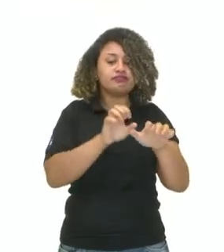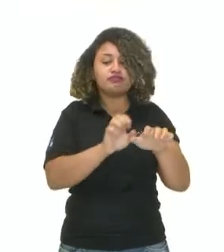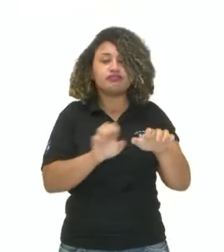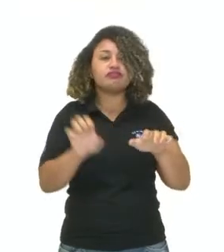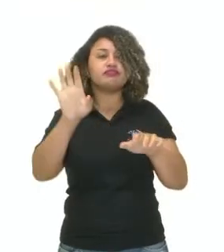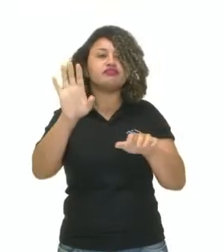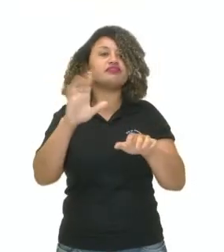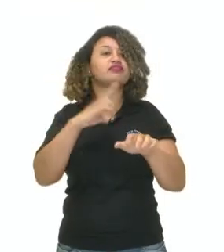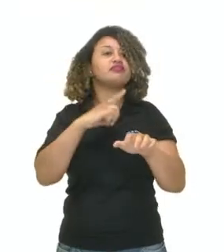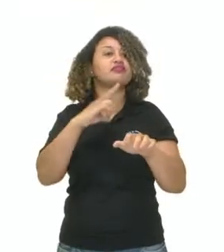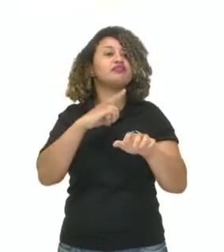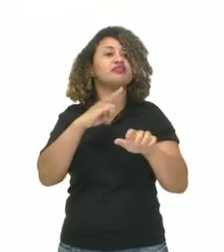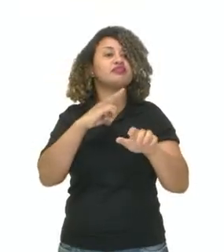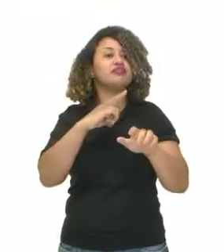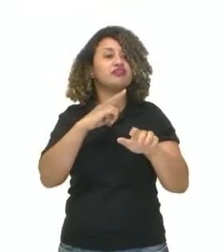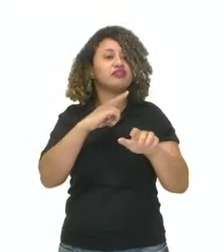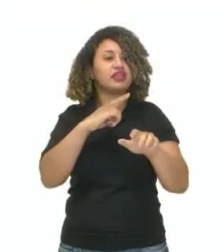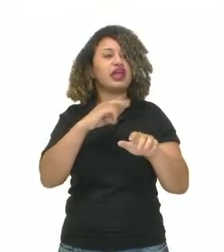em